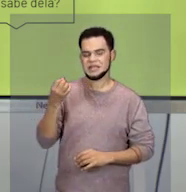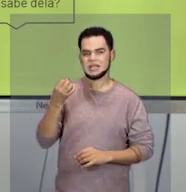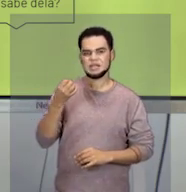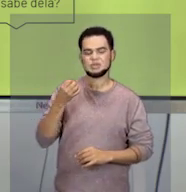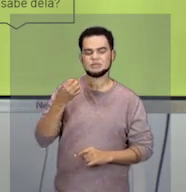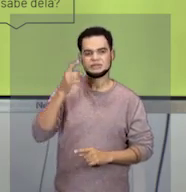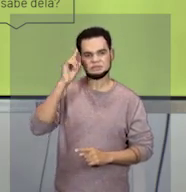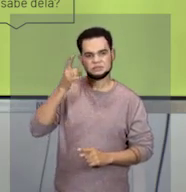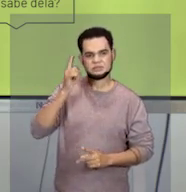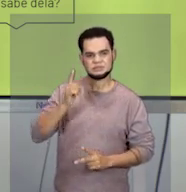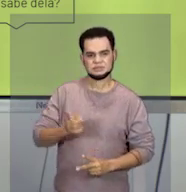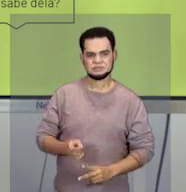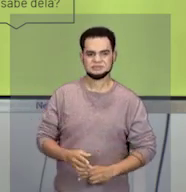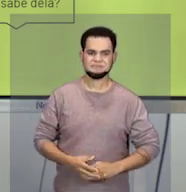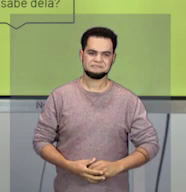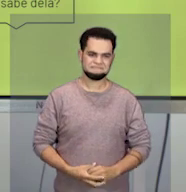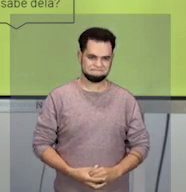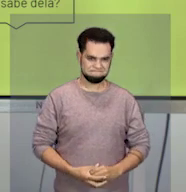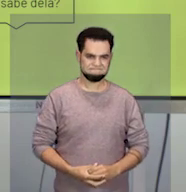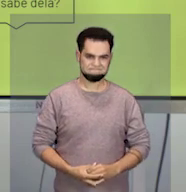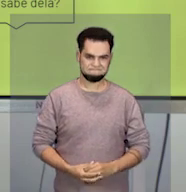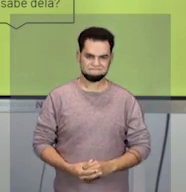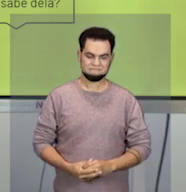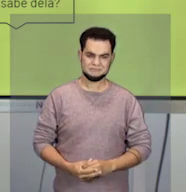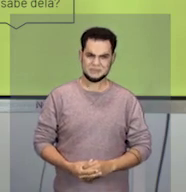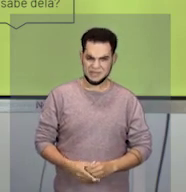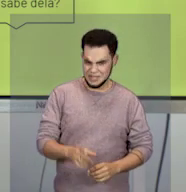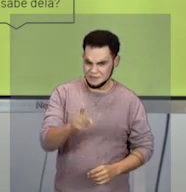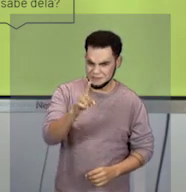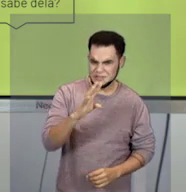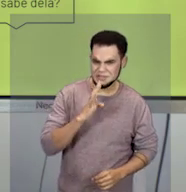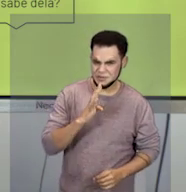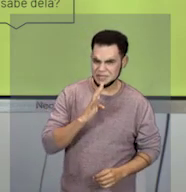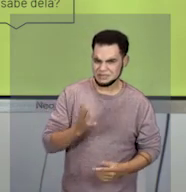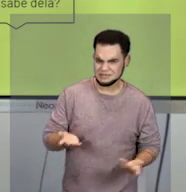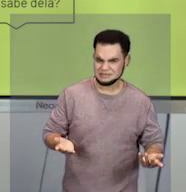Essa regra desse jogo. Você conhece?